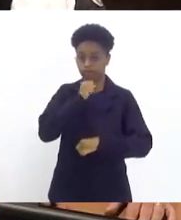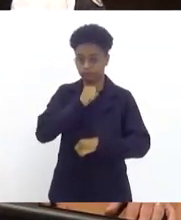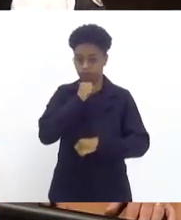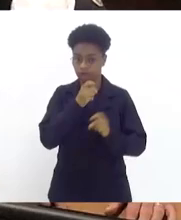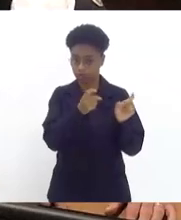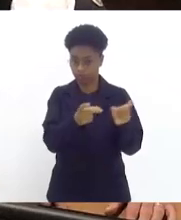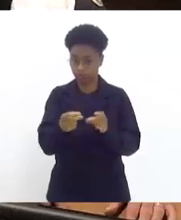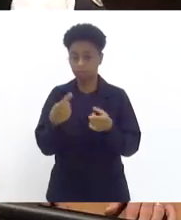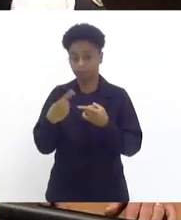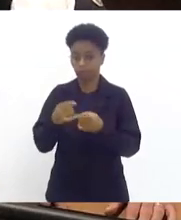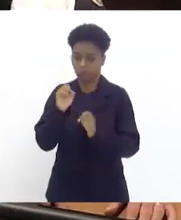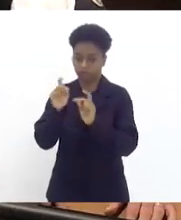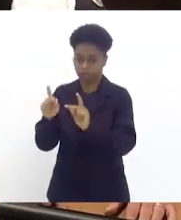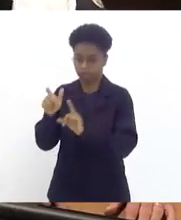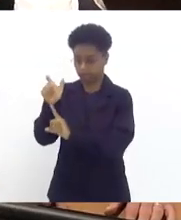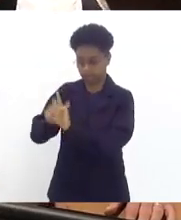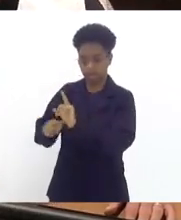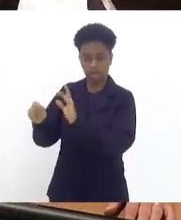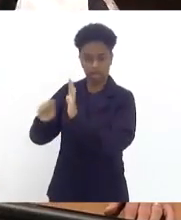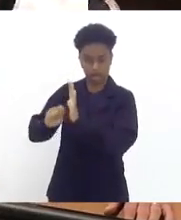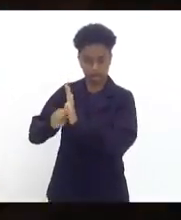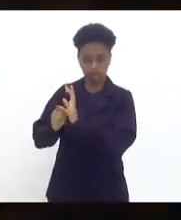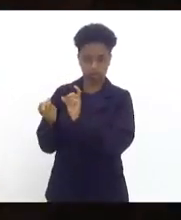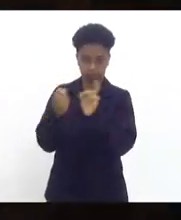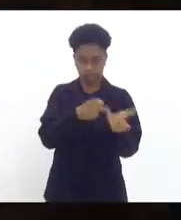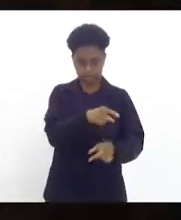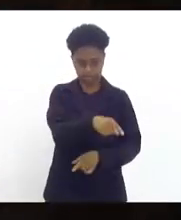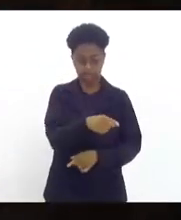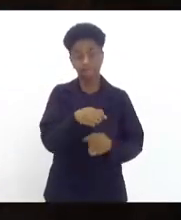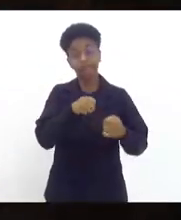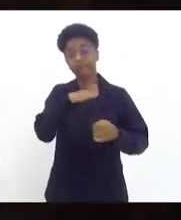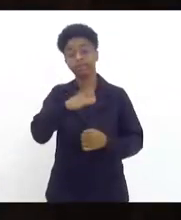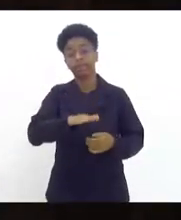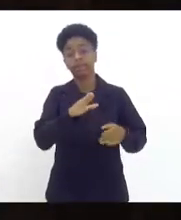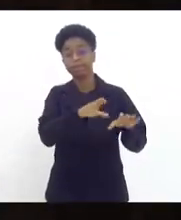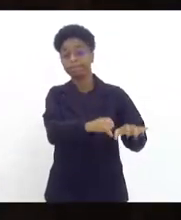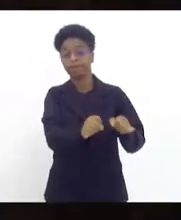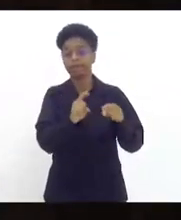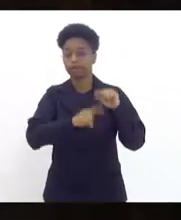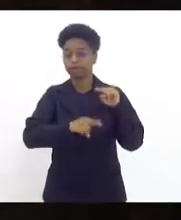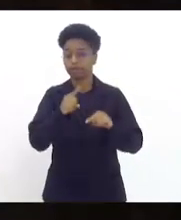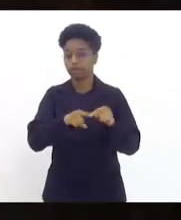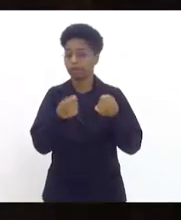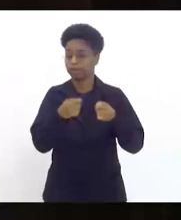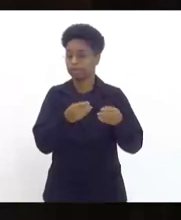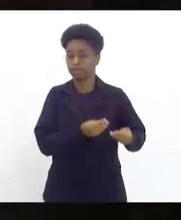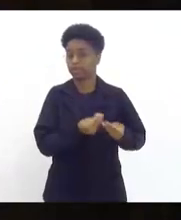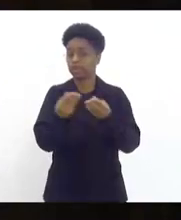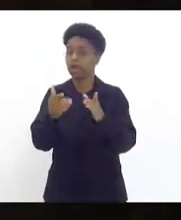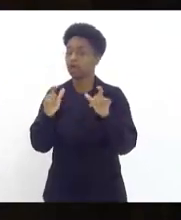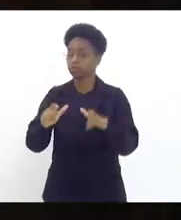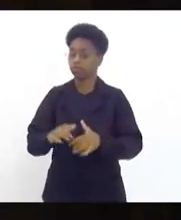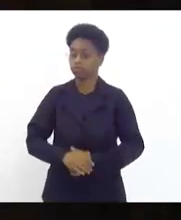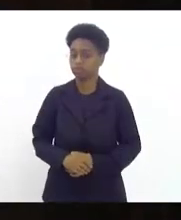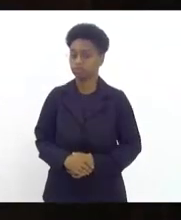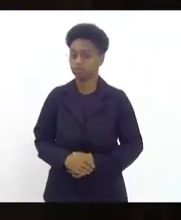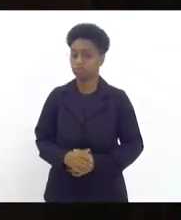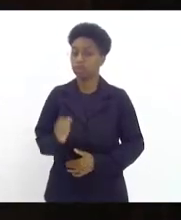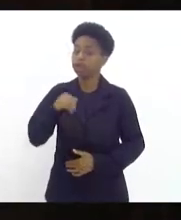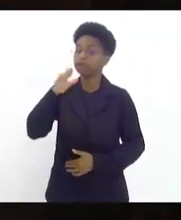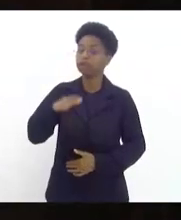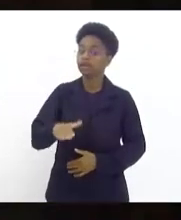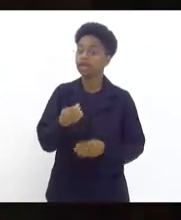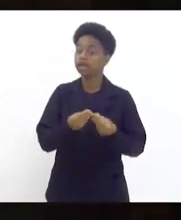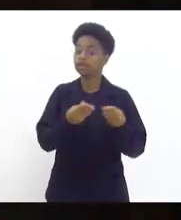o vai lá pega e leva as coisas para o ferro velho e quem é que vai lá e recolhe as coisas de ferro velho ferro velho tem que despachar para algum canto a quem esse